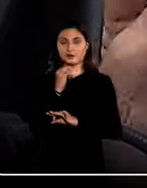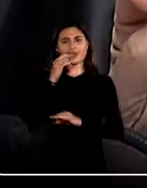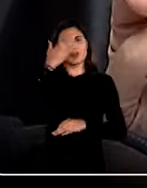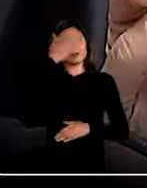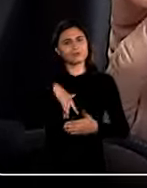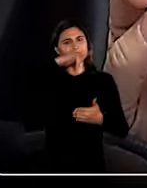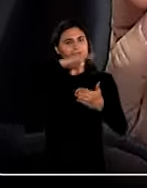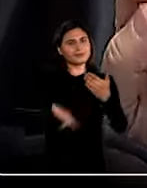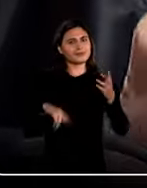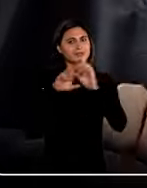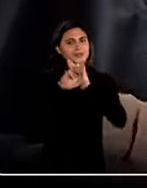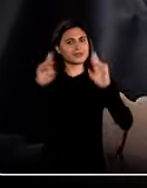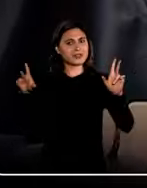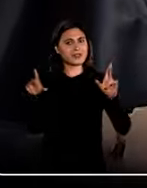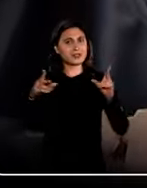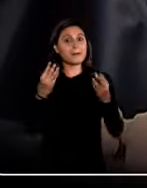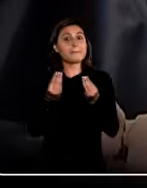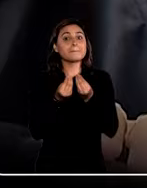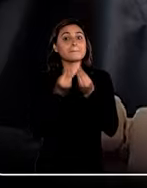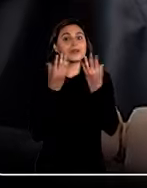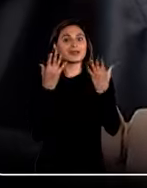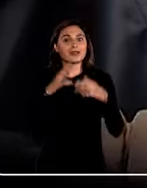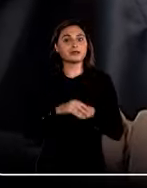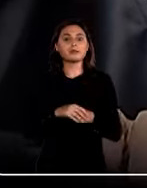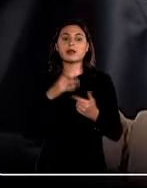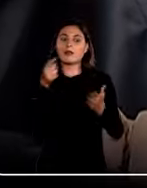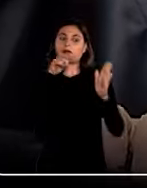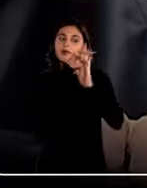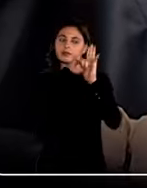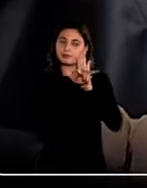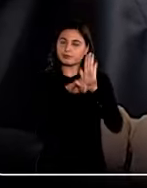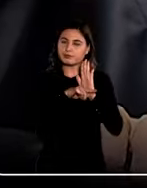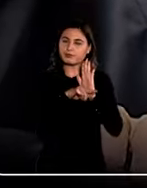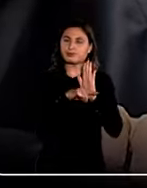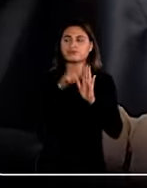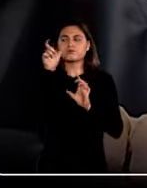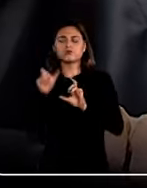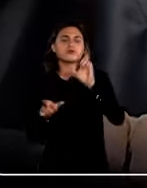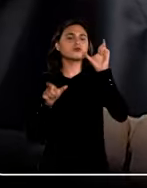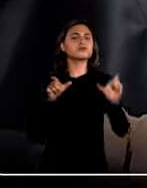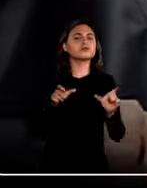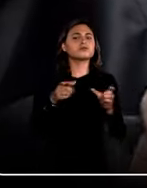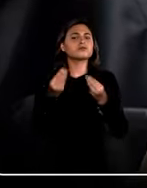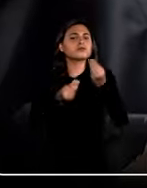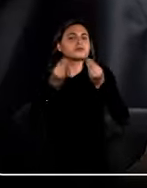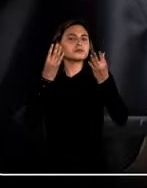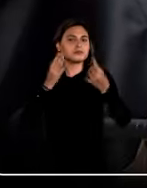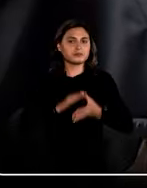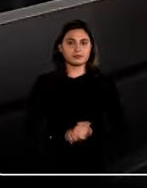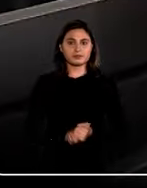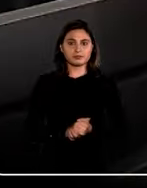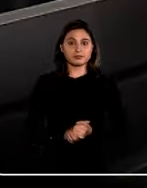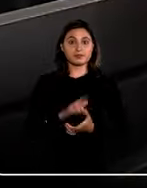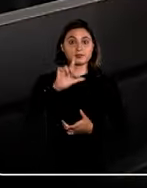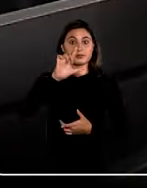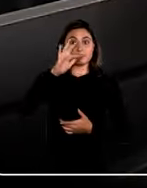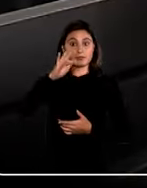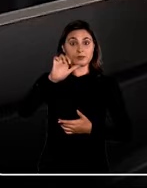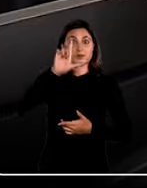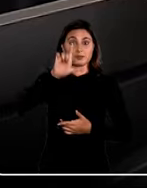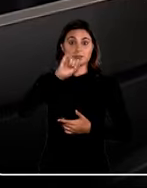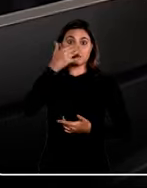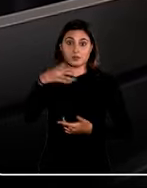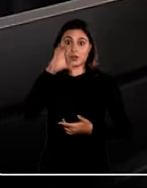procedimentos de homologação distintos para garantir o exame de situações específicas de cada pessoa Falcão